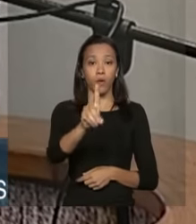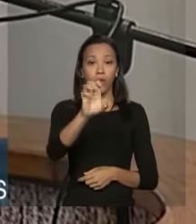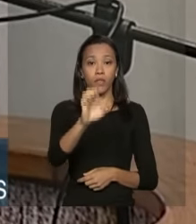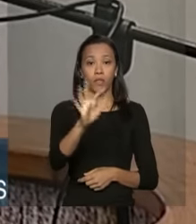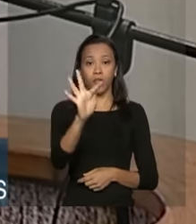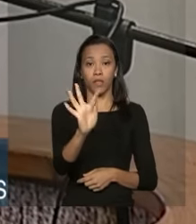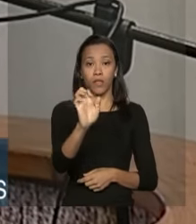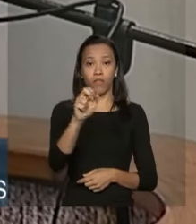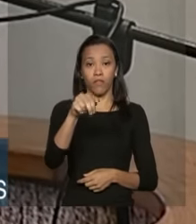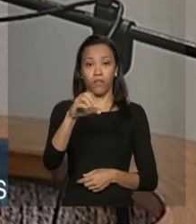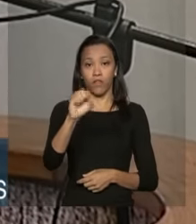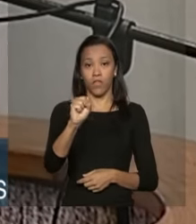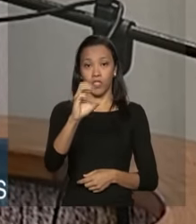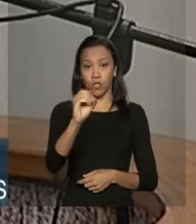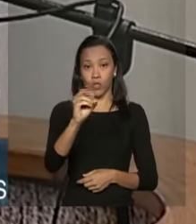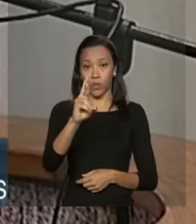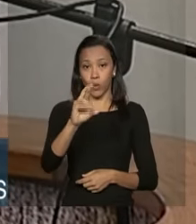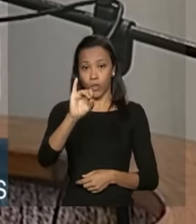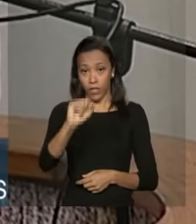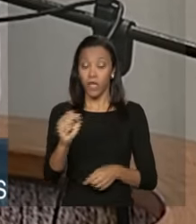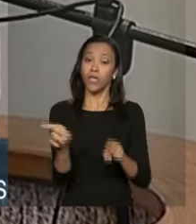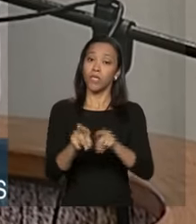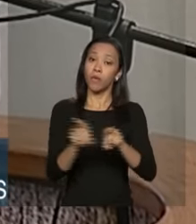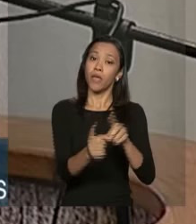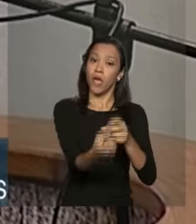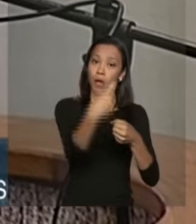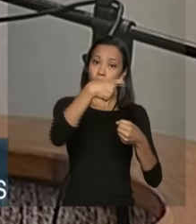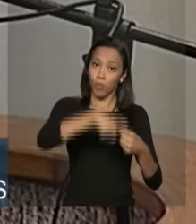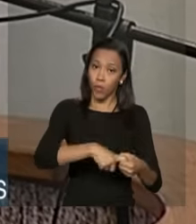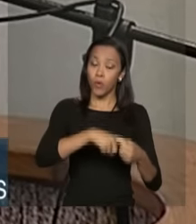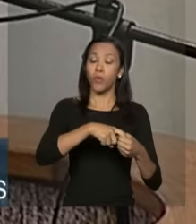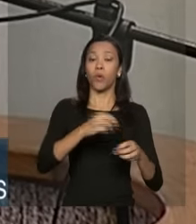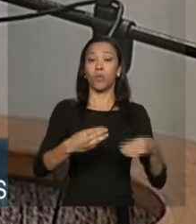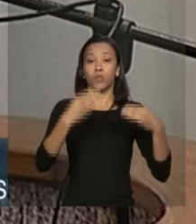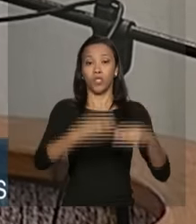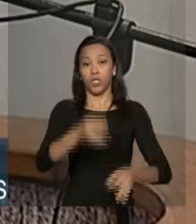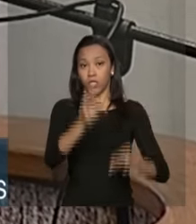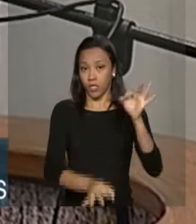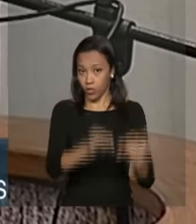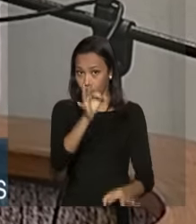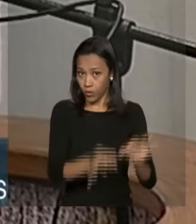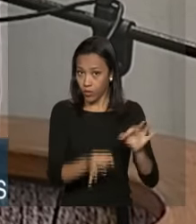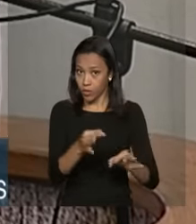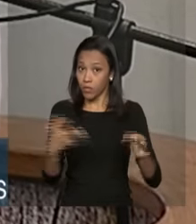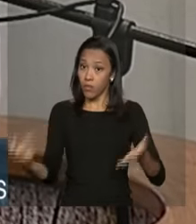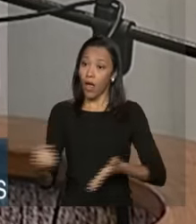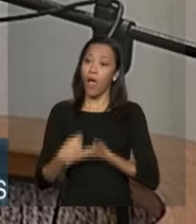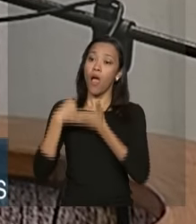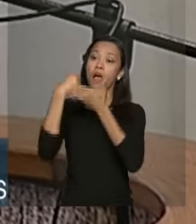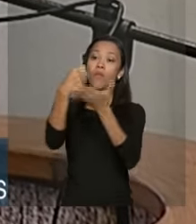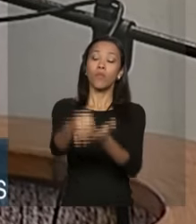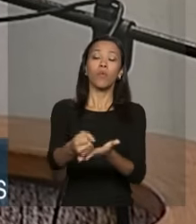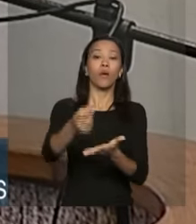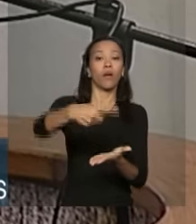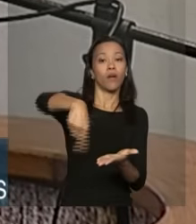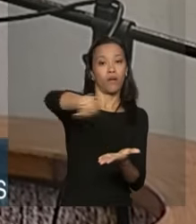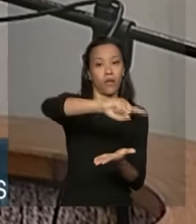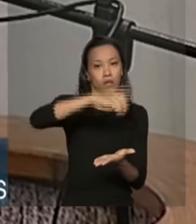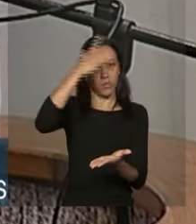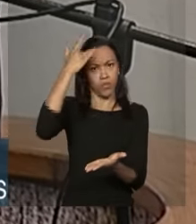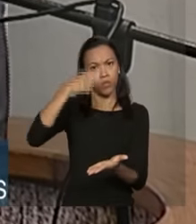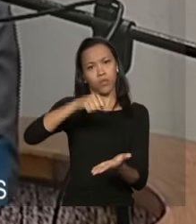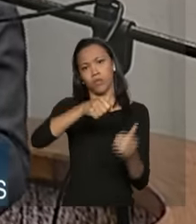Ministério de Justiça promovemos ent treinamentos para os defensores públicos ao longo desta